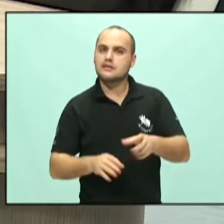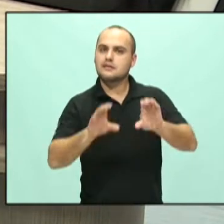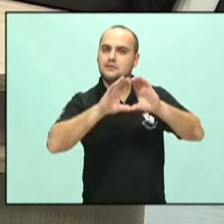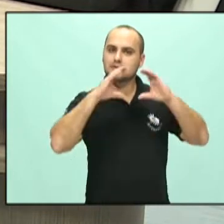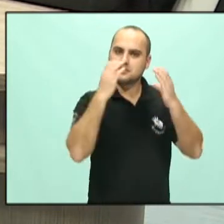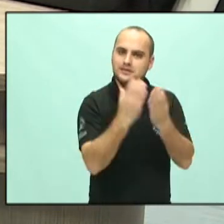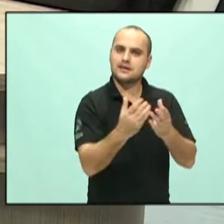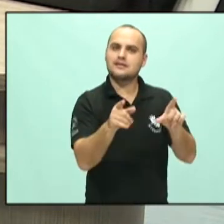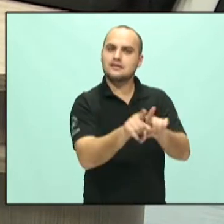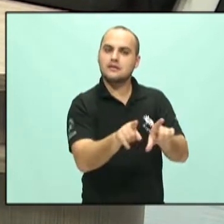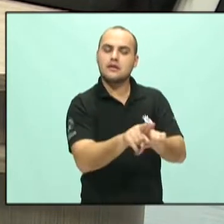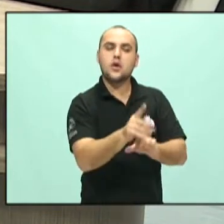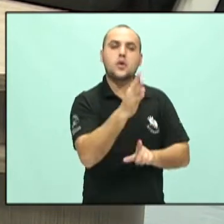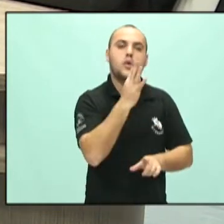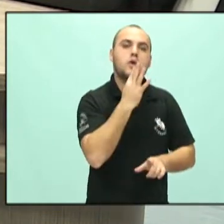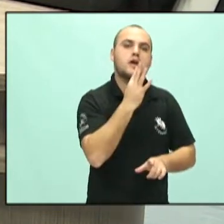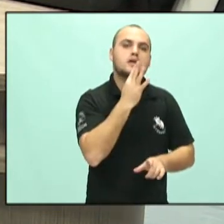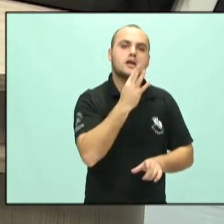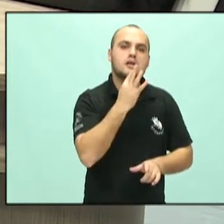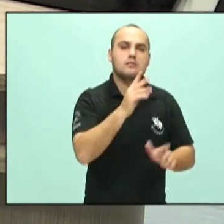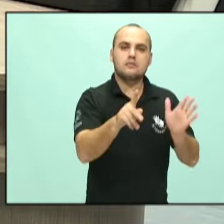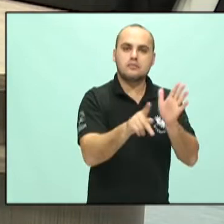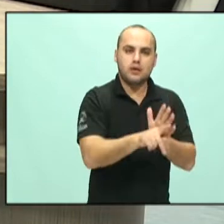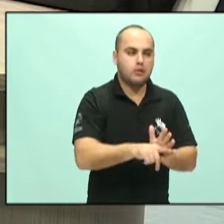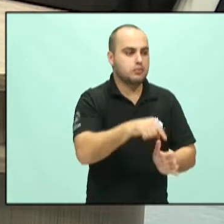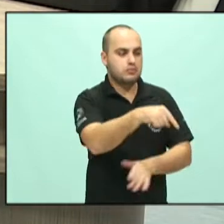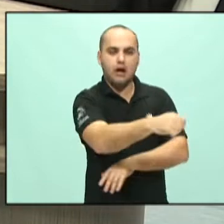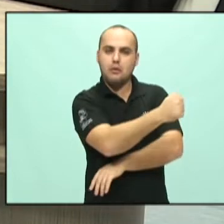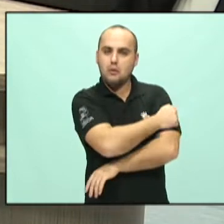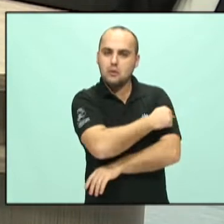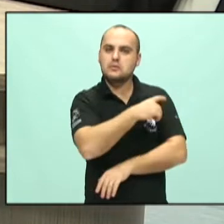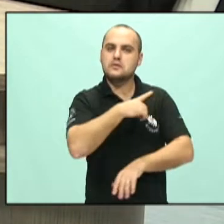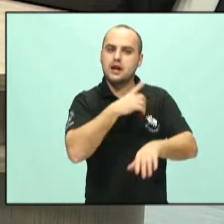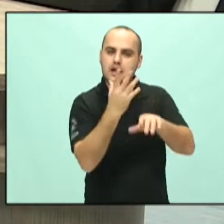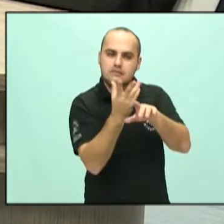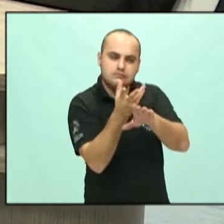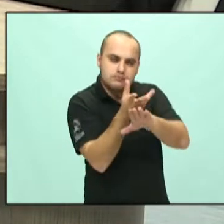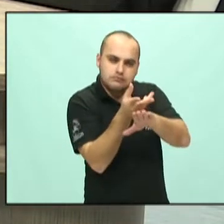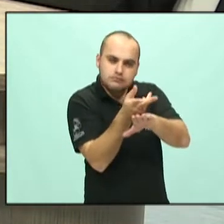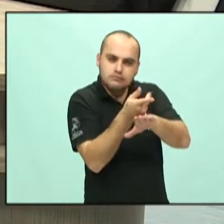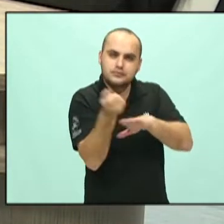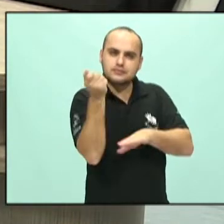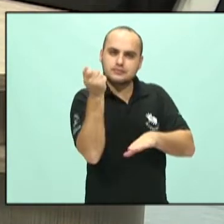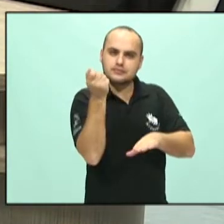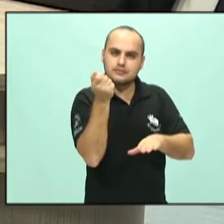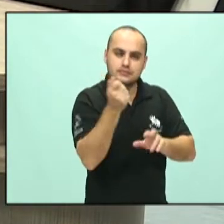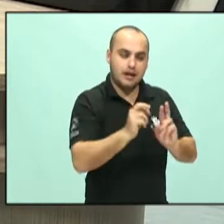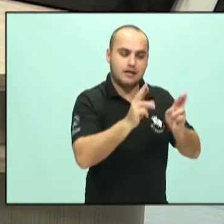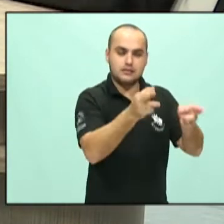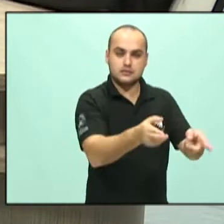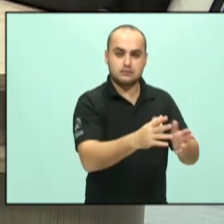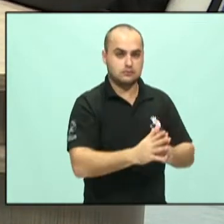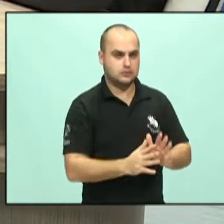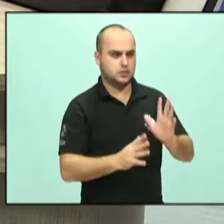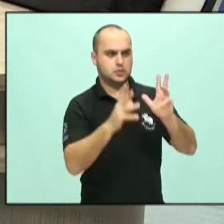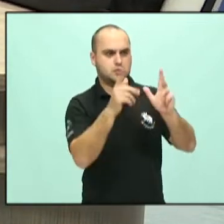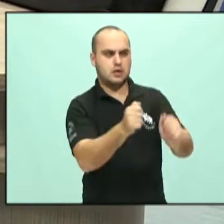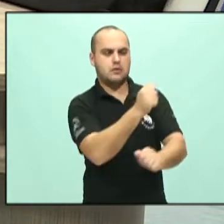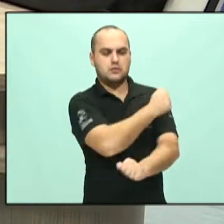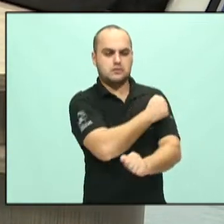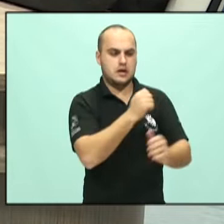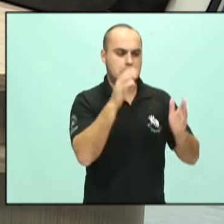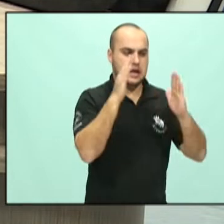comunidade conhecer o talento que existe aqui na nossa cidade mesmo, né, na nossa região, porque nem todos os alunos moram aqui em Itajaí, às